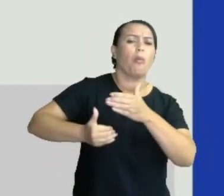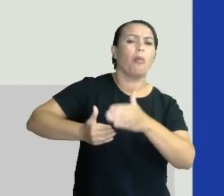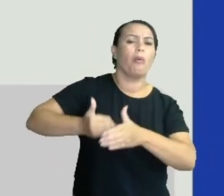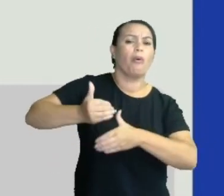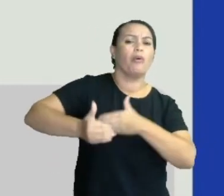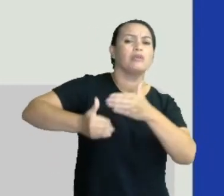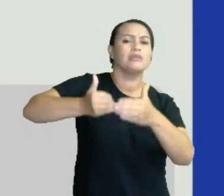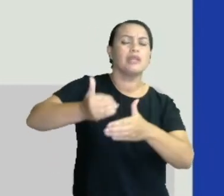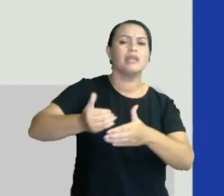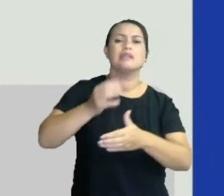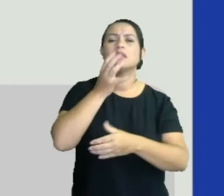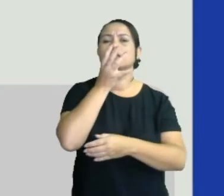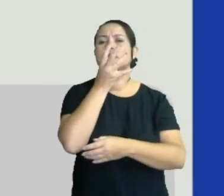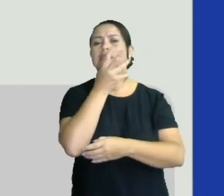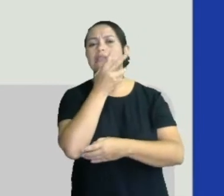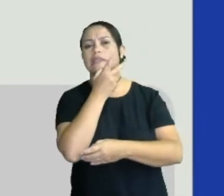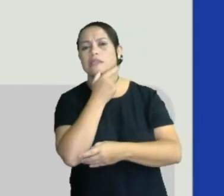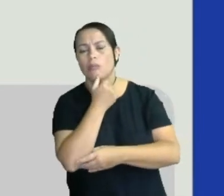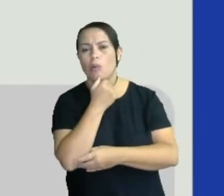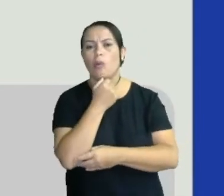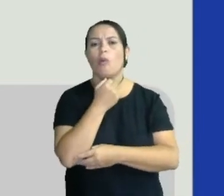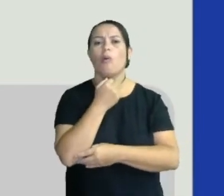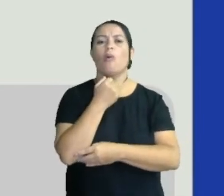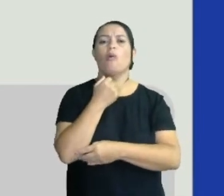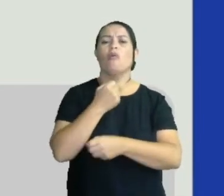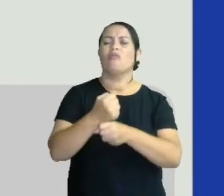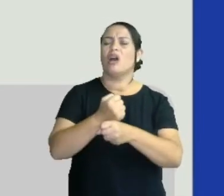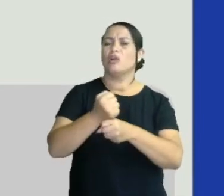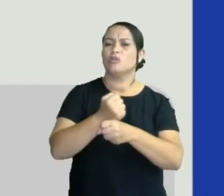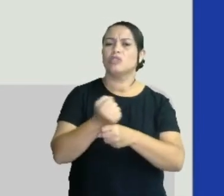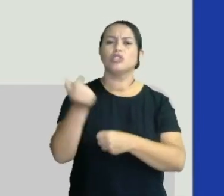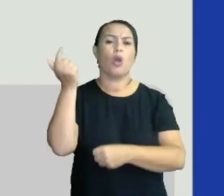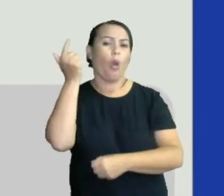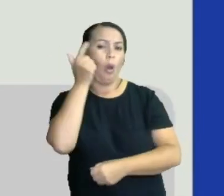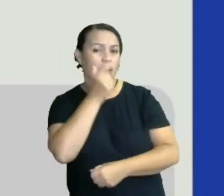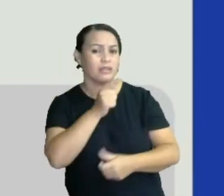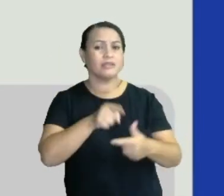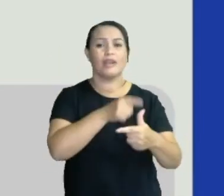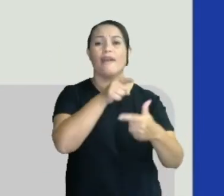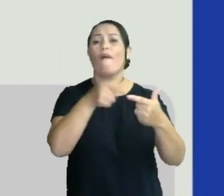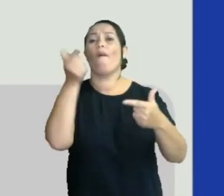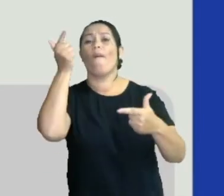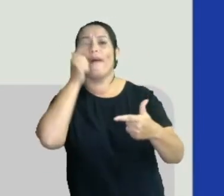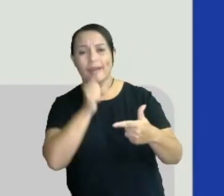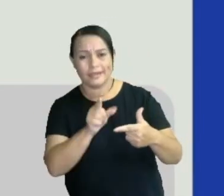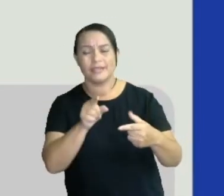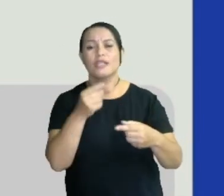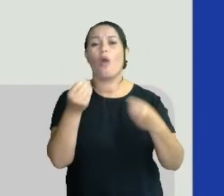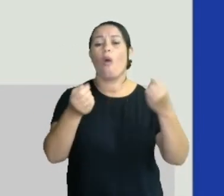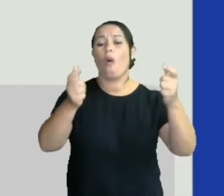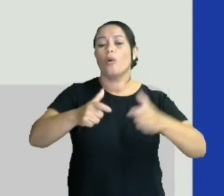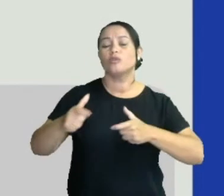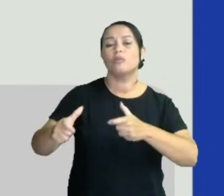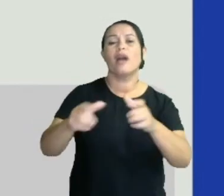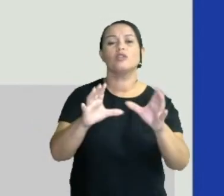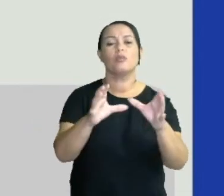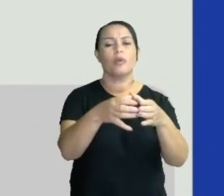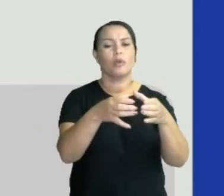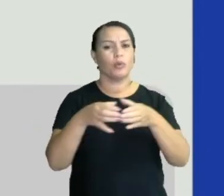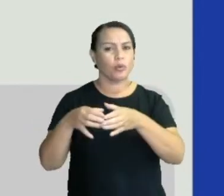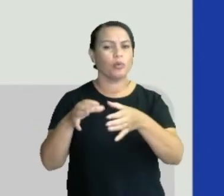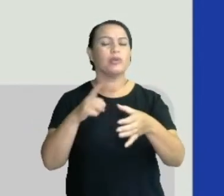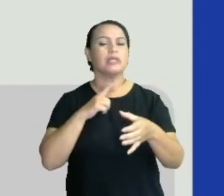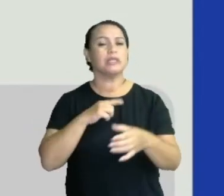processo que demorou muito tempo de conquista e reconquista dos espaços pelos grupos que